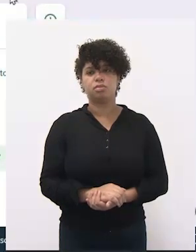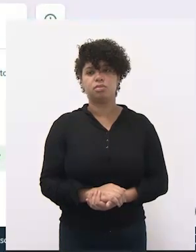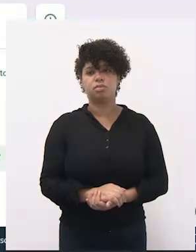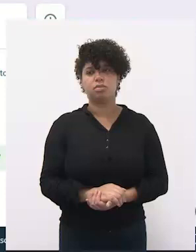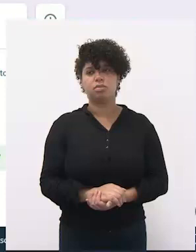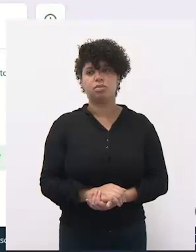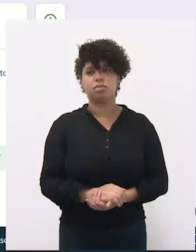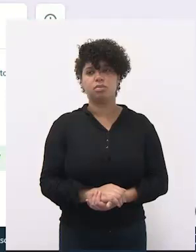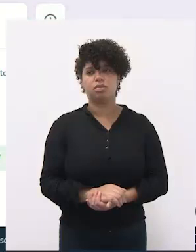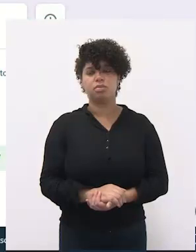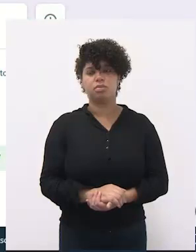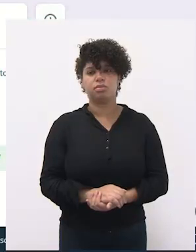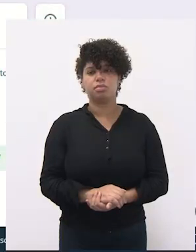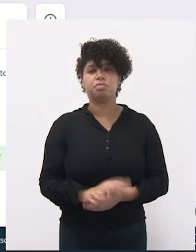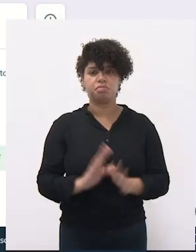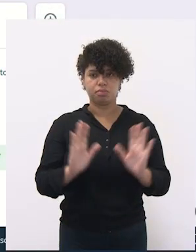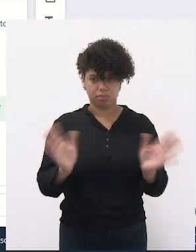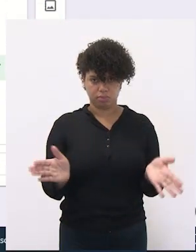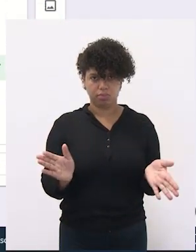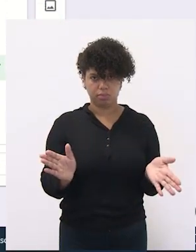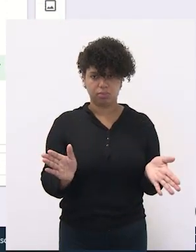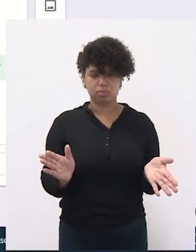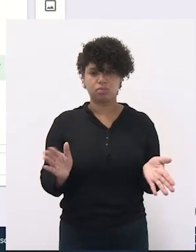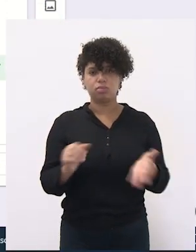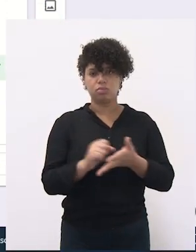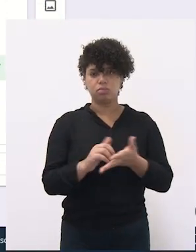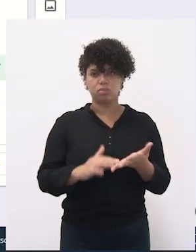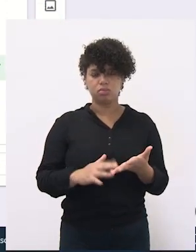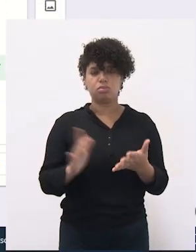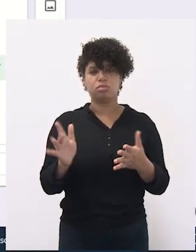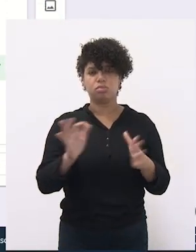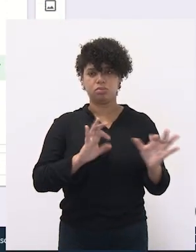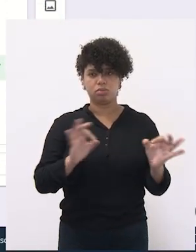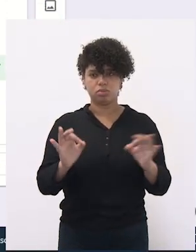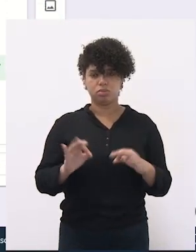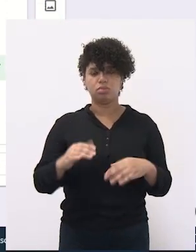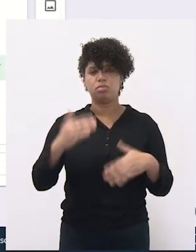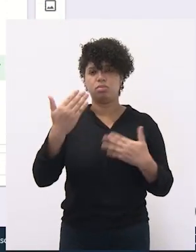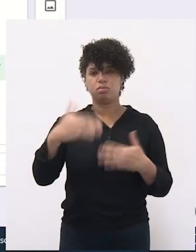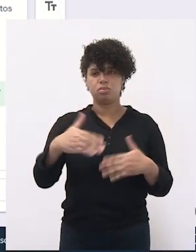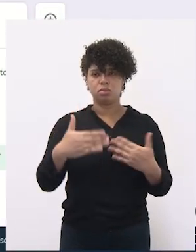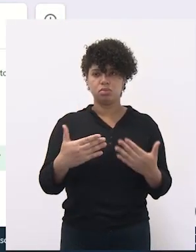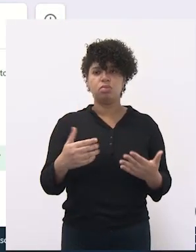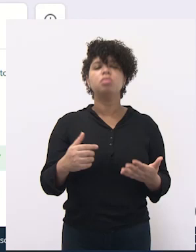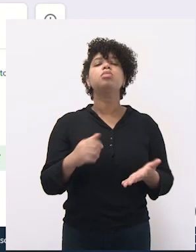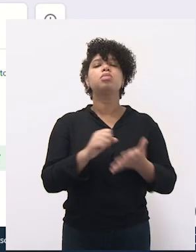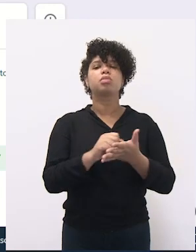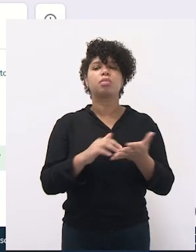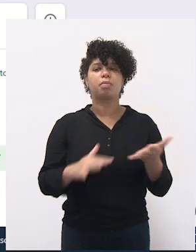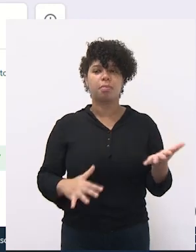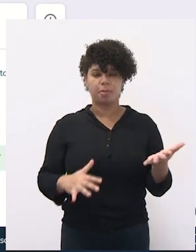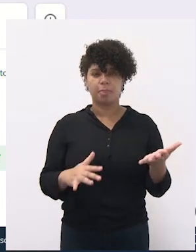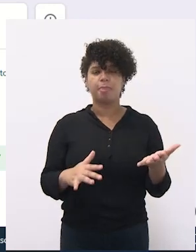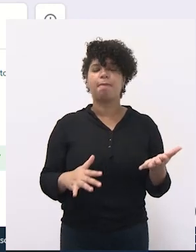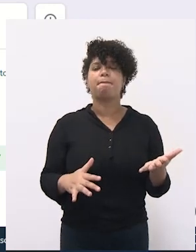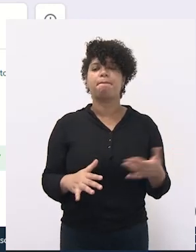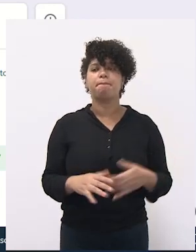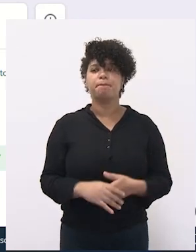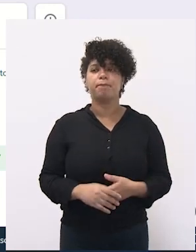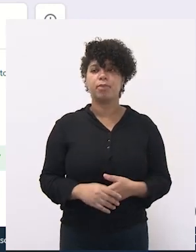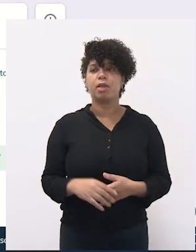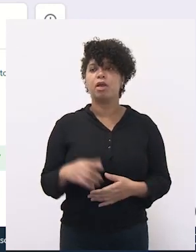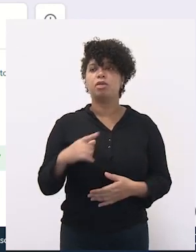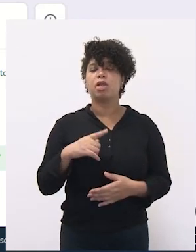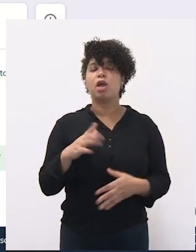Aqui em cima, pessoal, depois que você construiu, né, toda a sua prova, a sua atividade, você tem